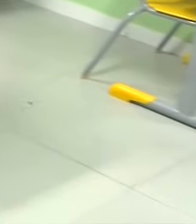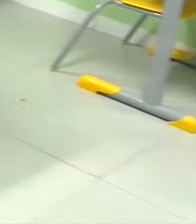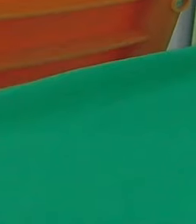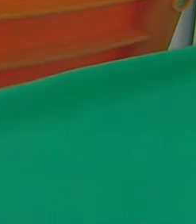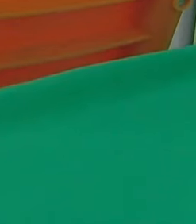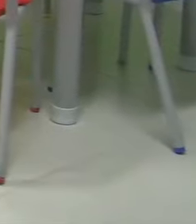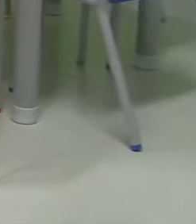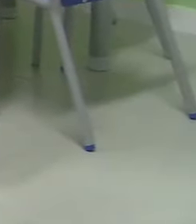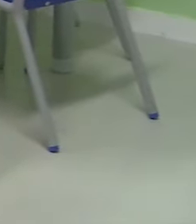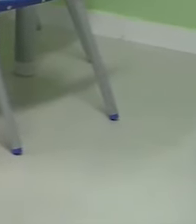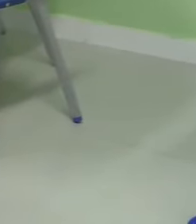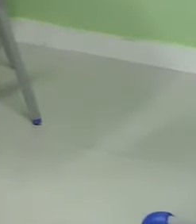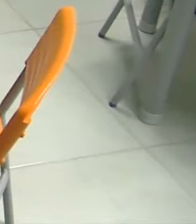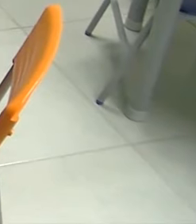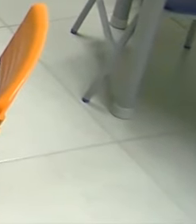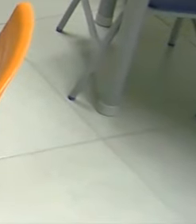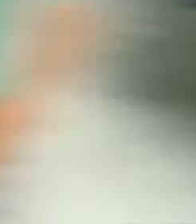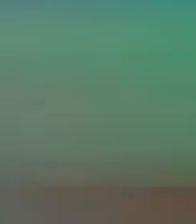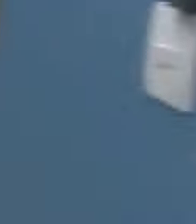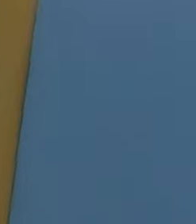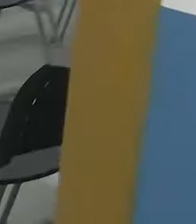e climatizadas.